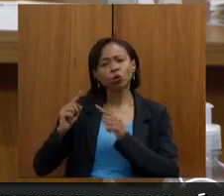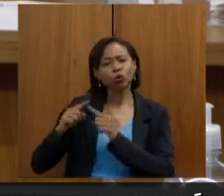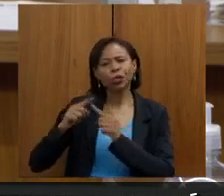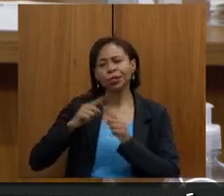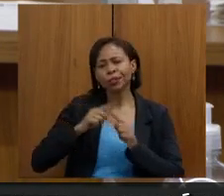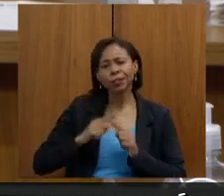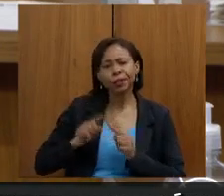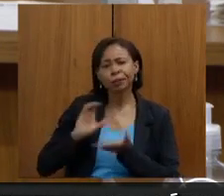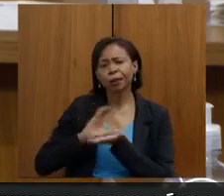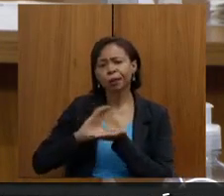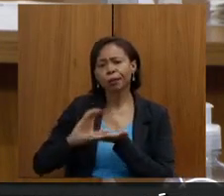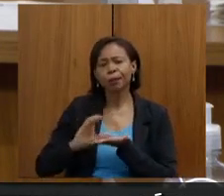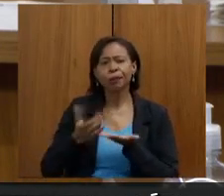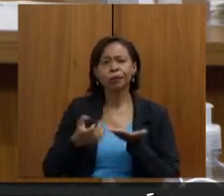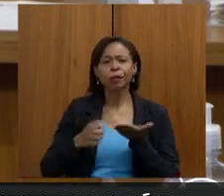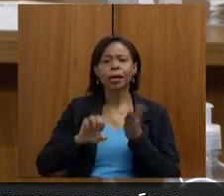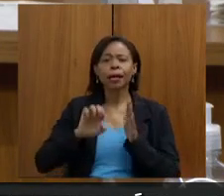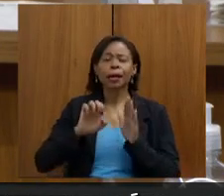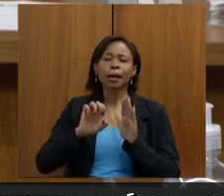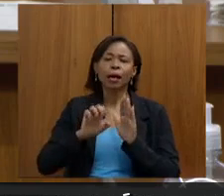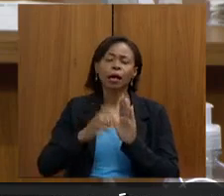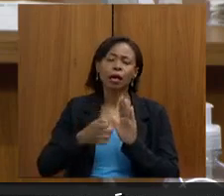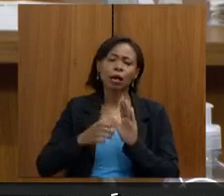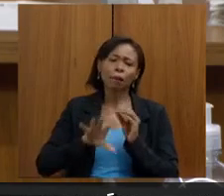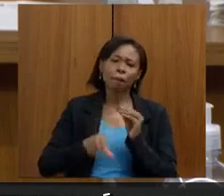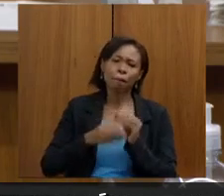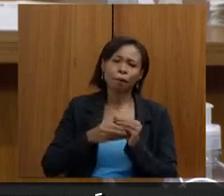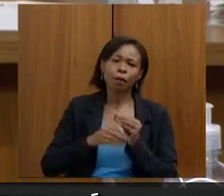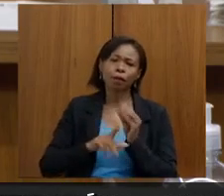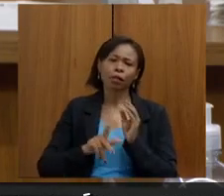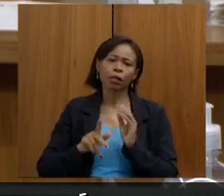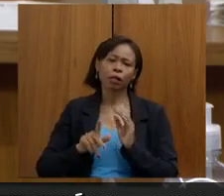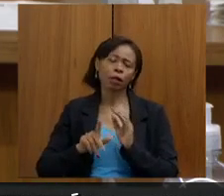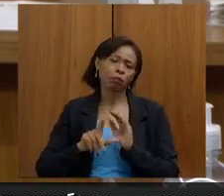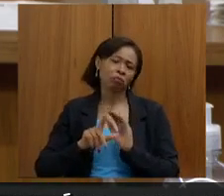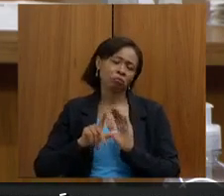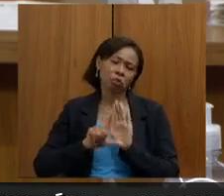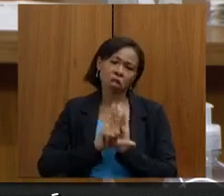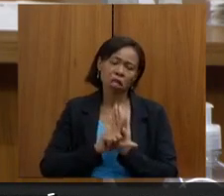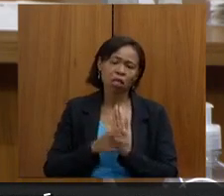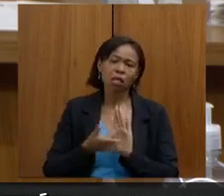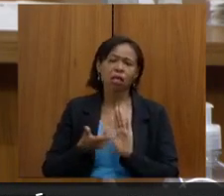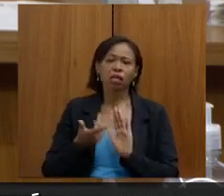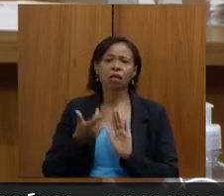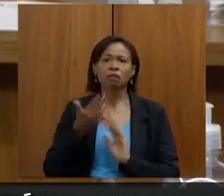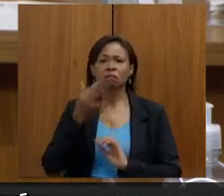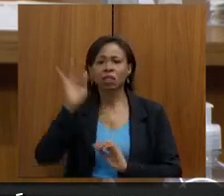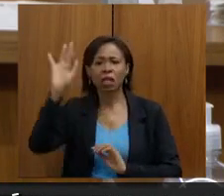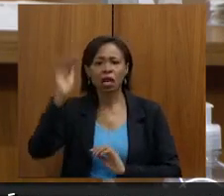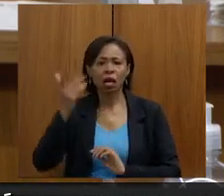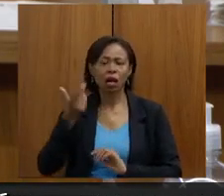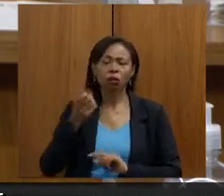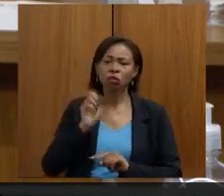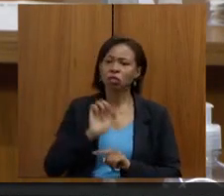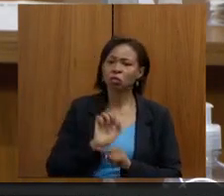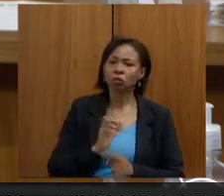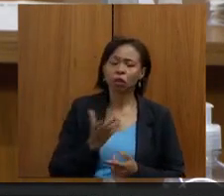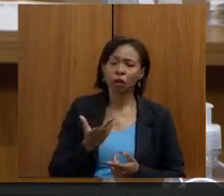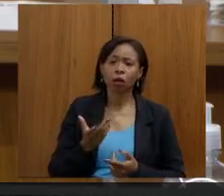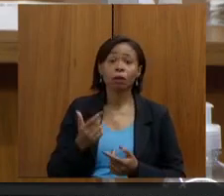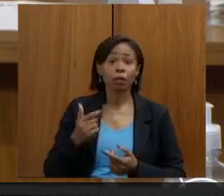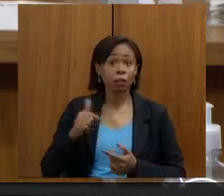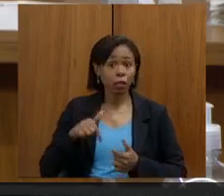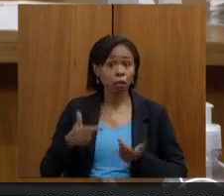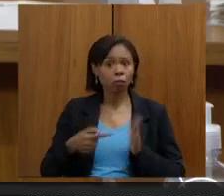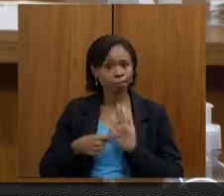emendas parlamentares estaduais Federais e aqui a gente quer registrar nossa